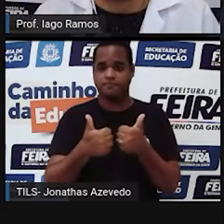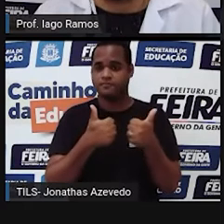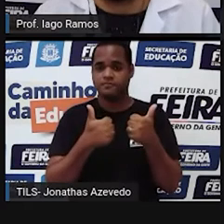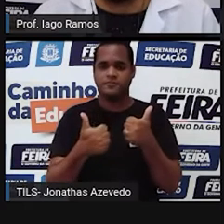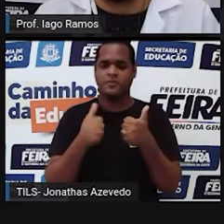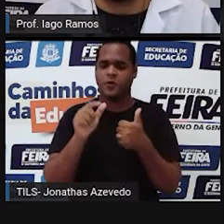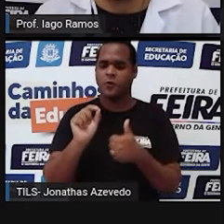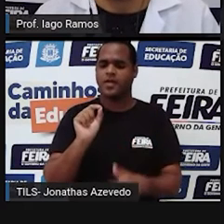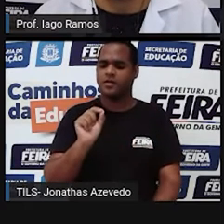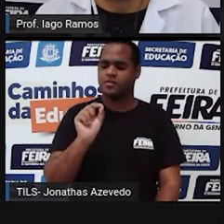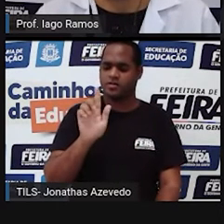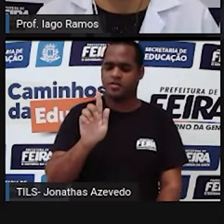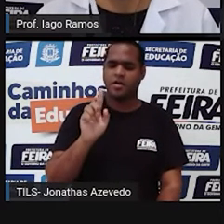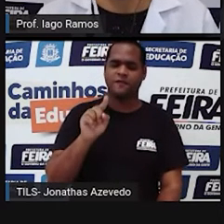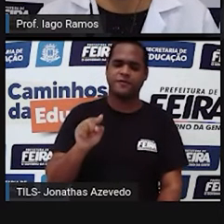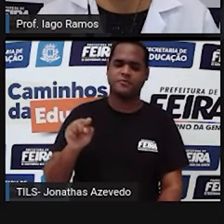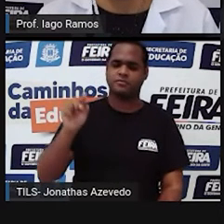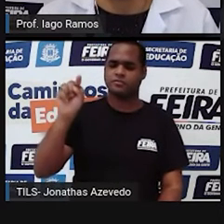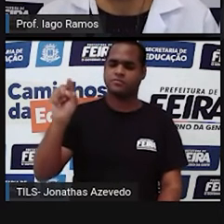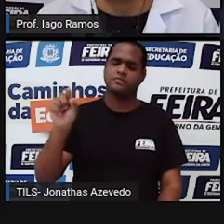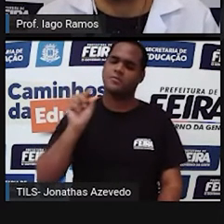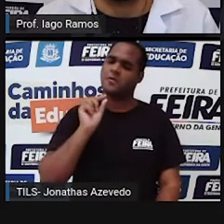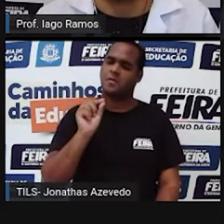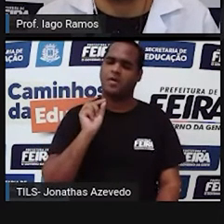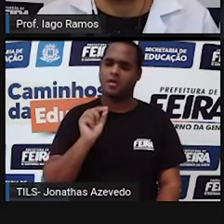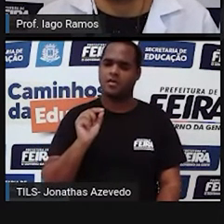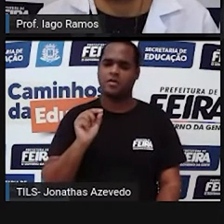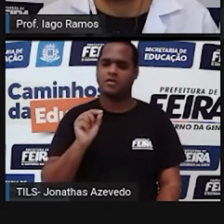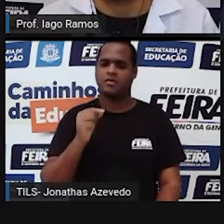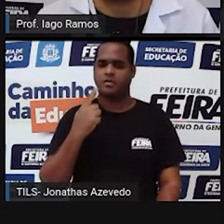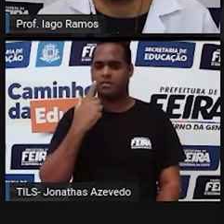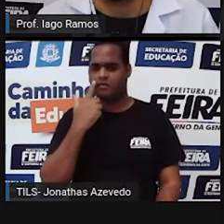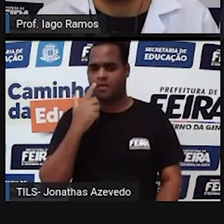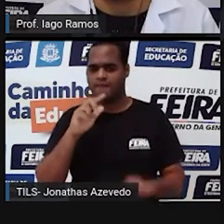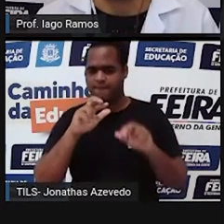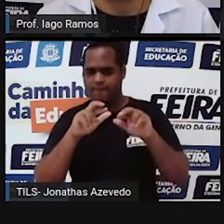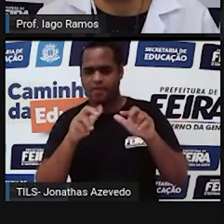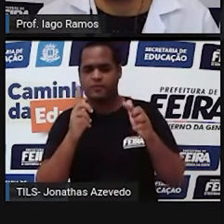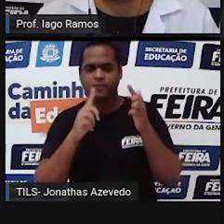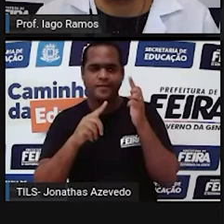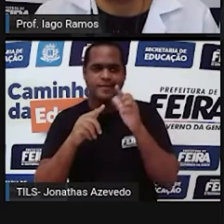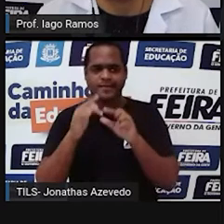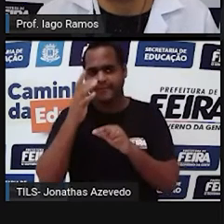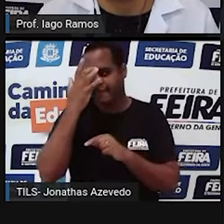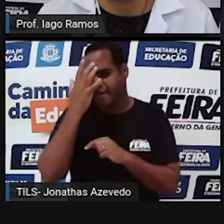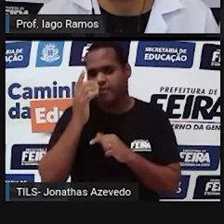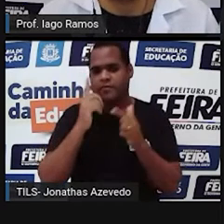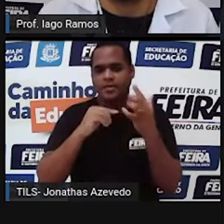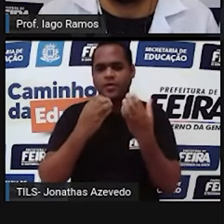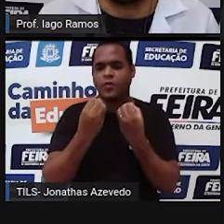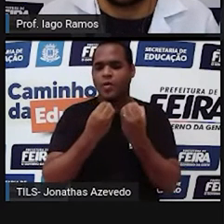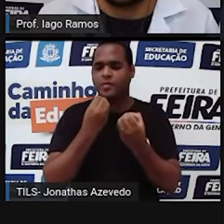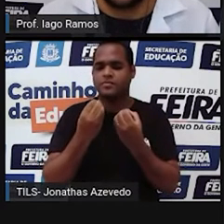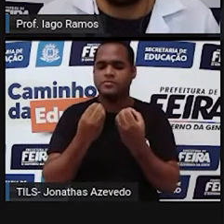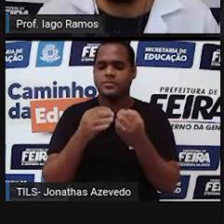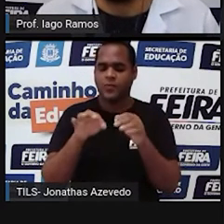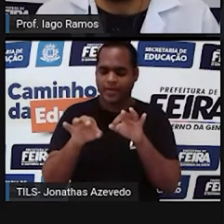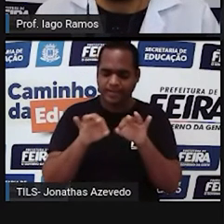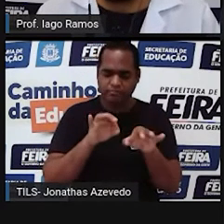são gráficos, né? Qual é a forma que eu encontrei, uma forma fácil para chegar aqui e te dizer o que é